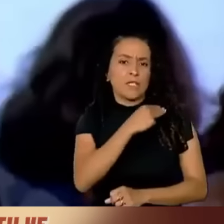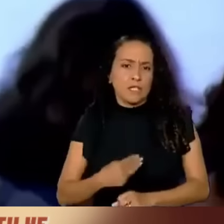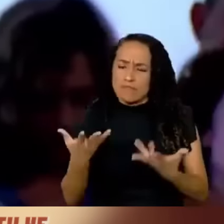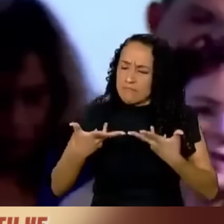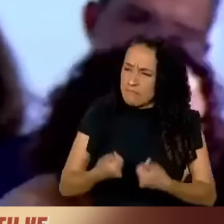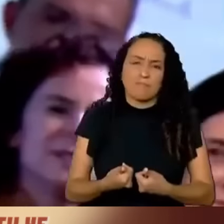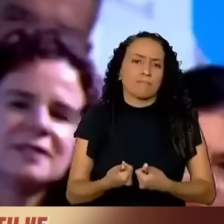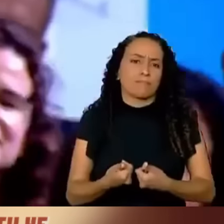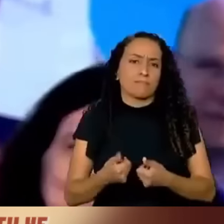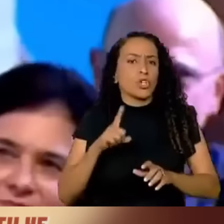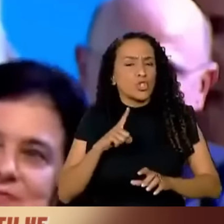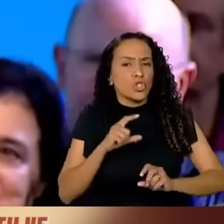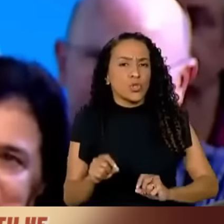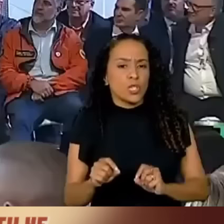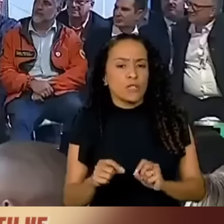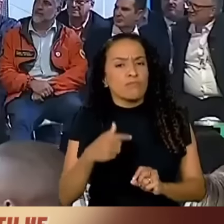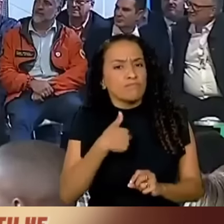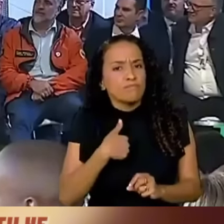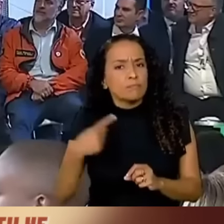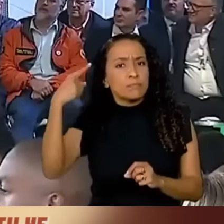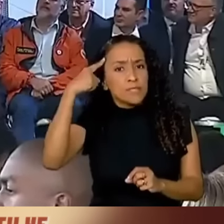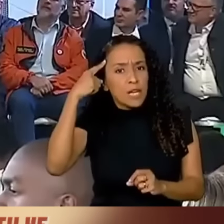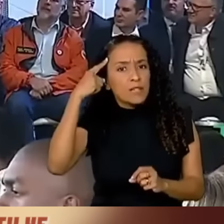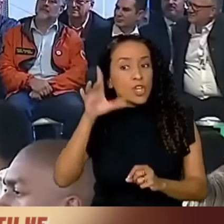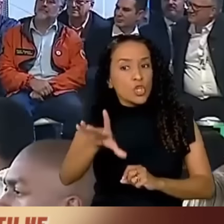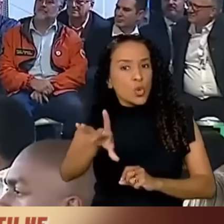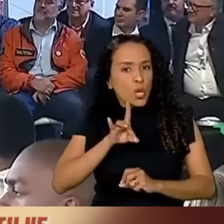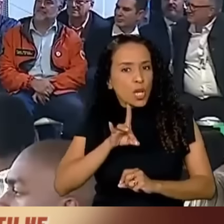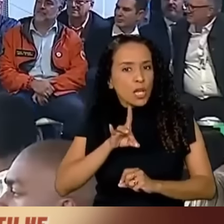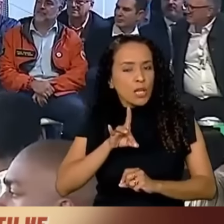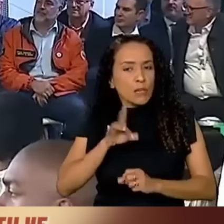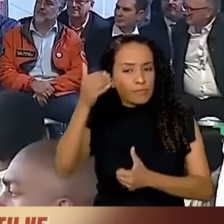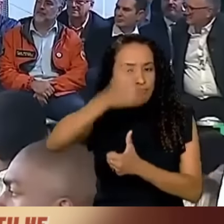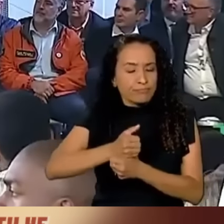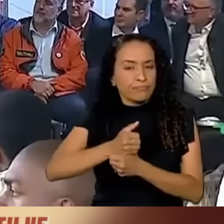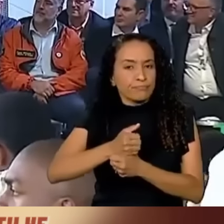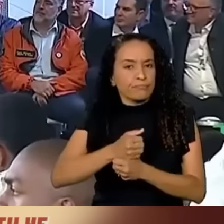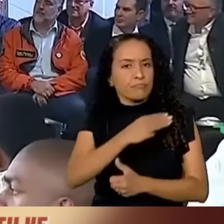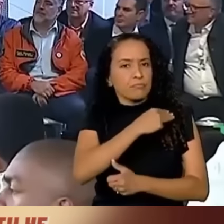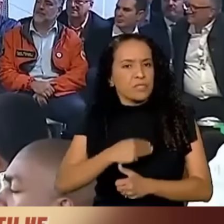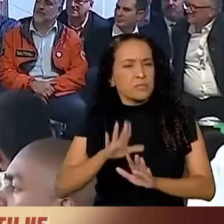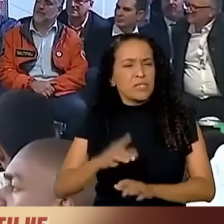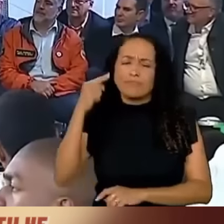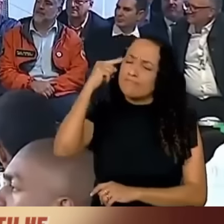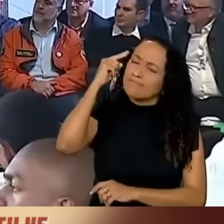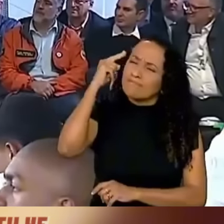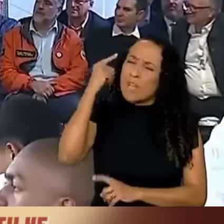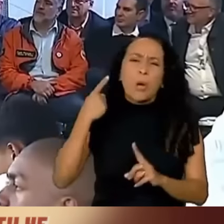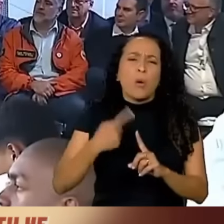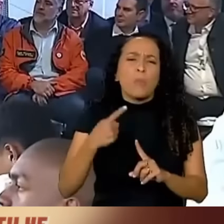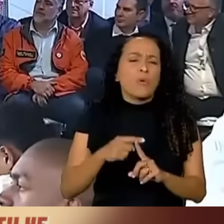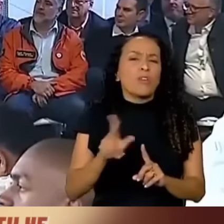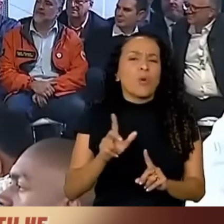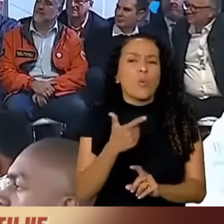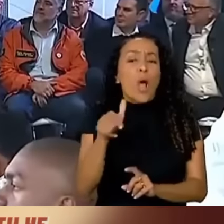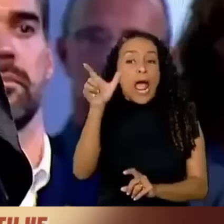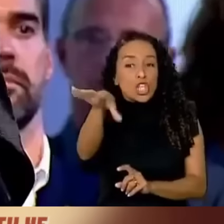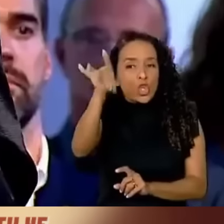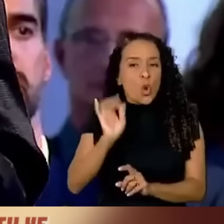extraordinárias, que eu tinha, sabe, pensado em escolher para ser ministro. Mas, de repente, eu fiquei pensando, por que não uma mulher?